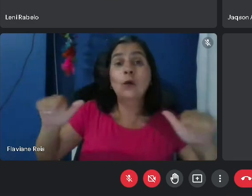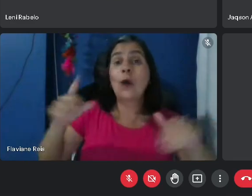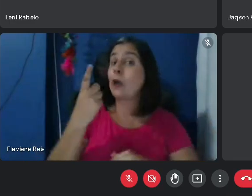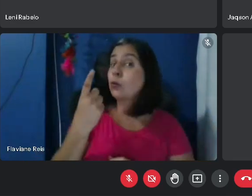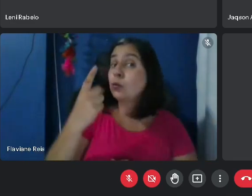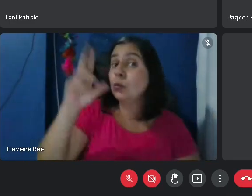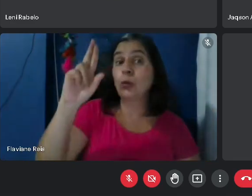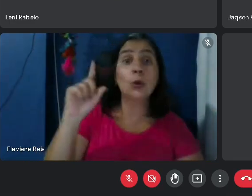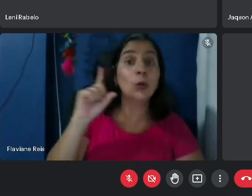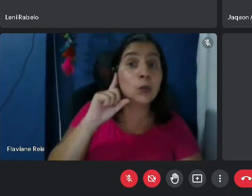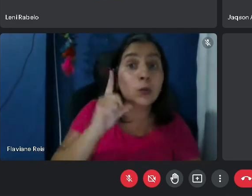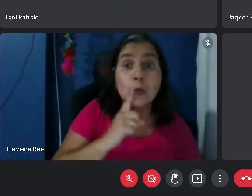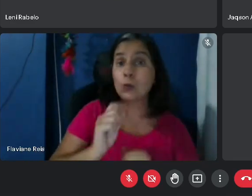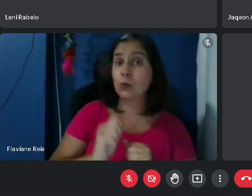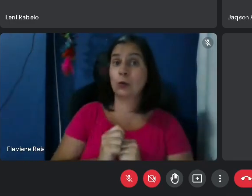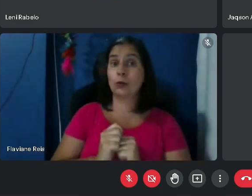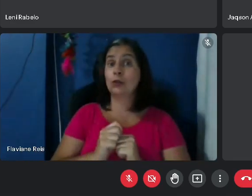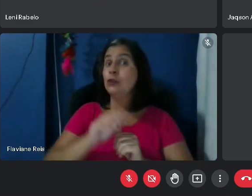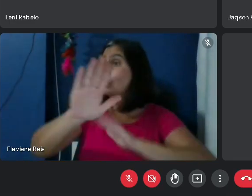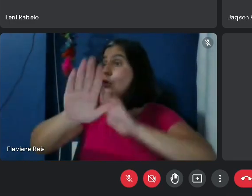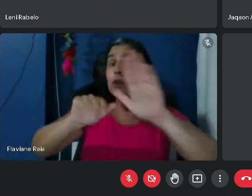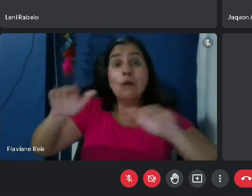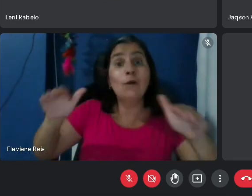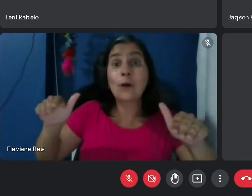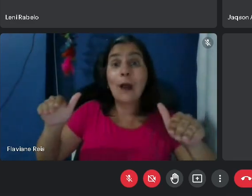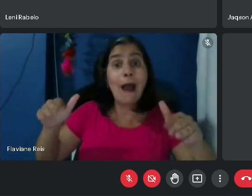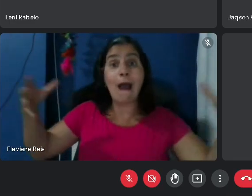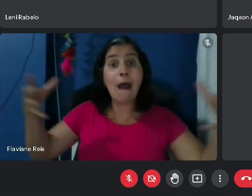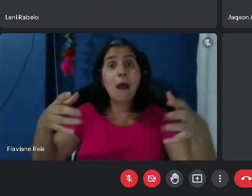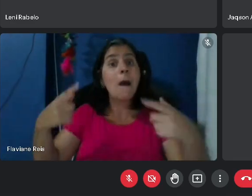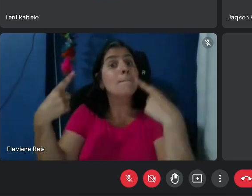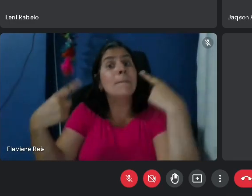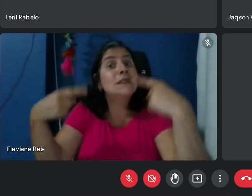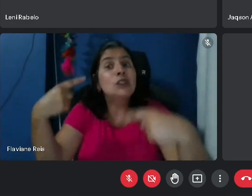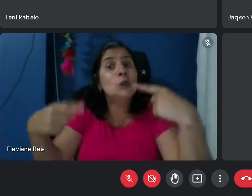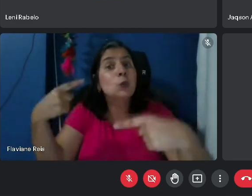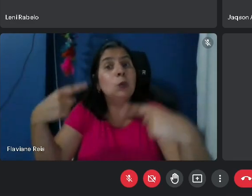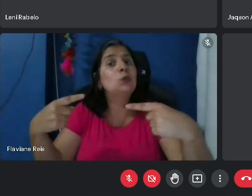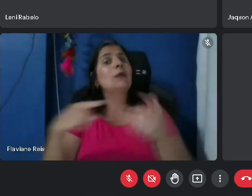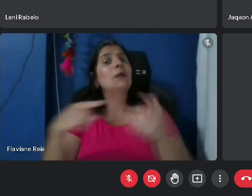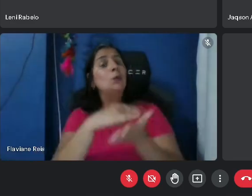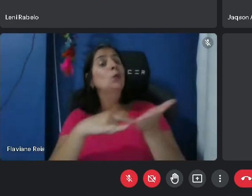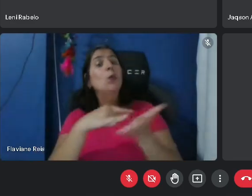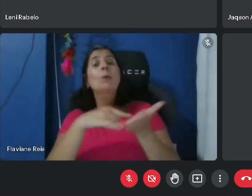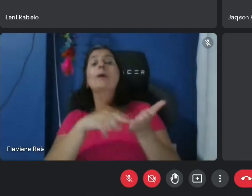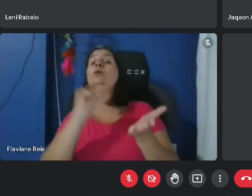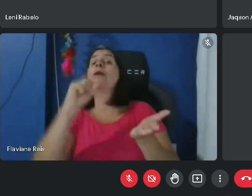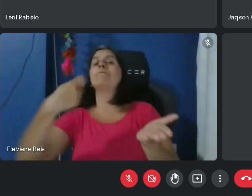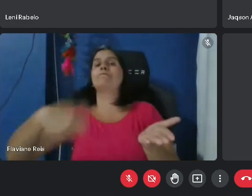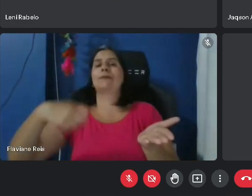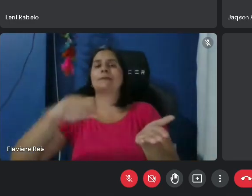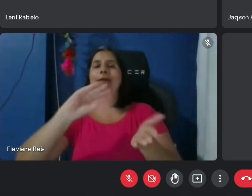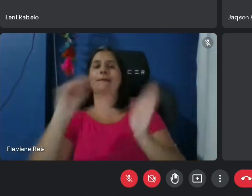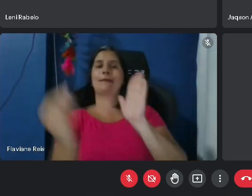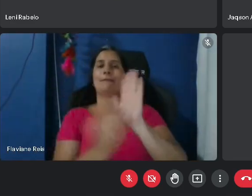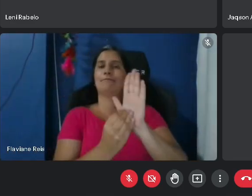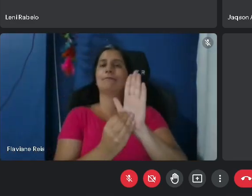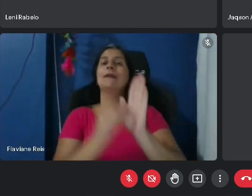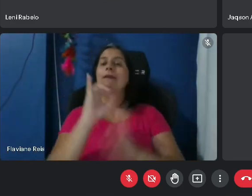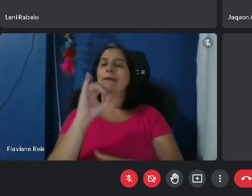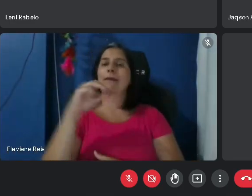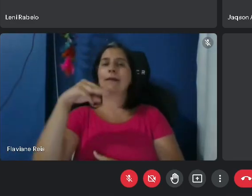base em pesquisas, e fazer todo esse convite para que haja